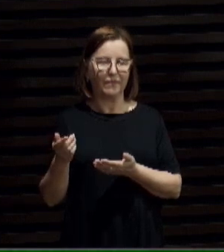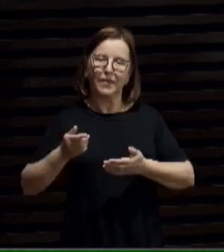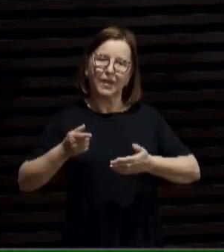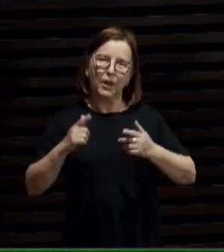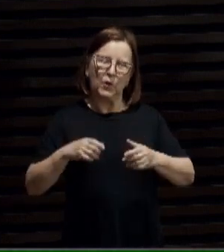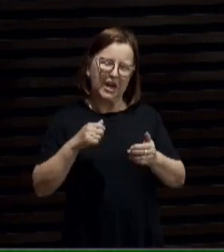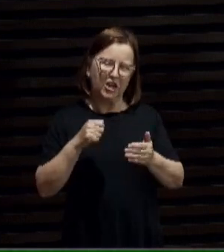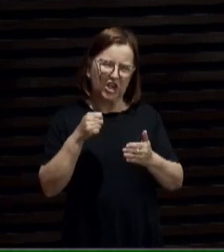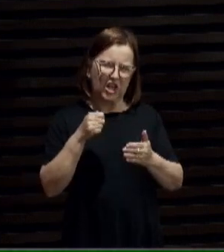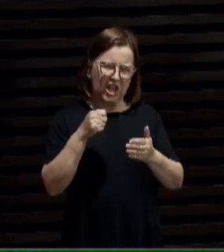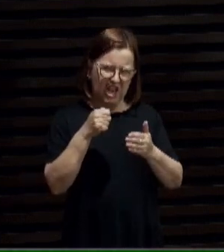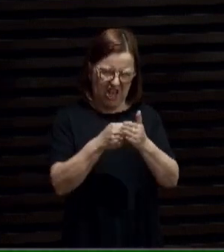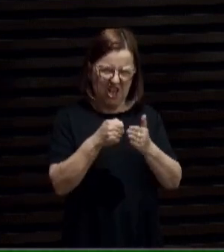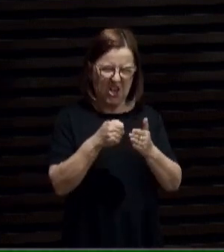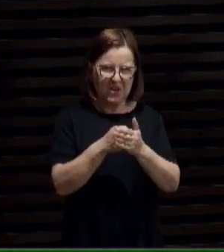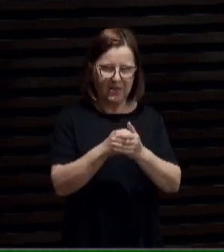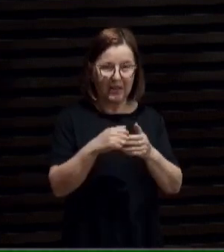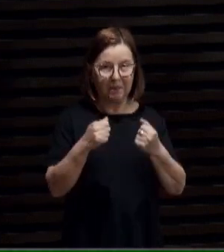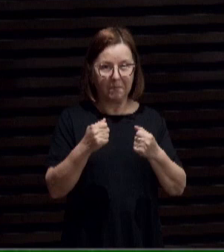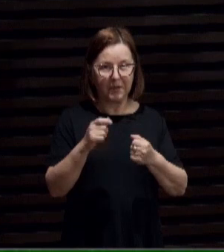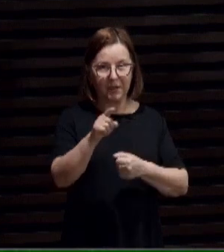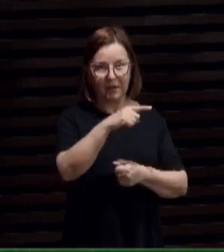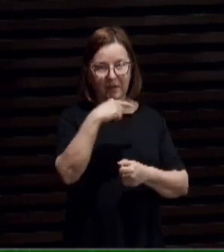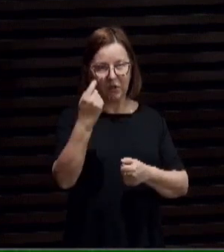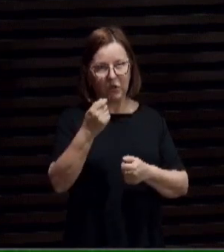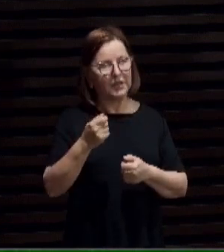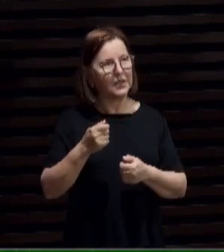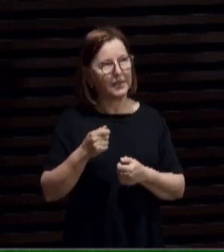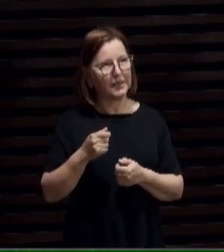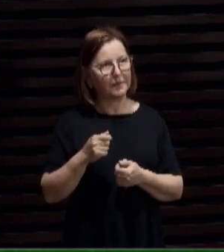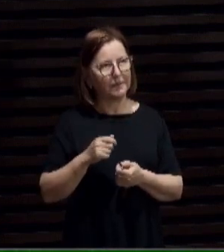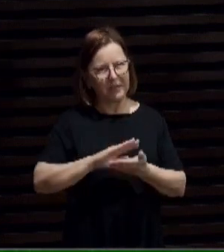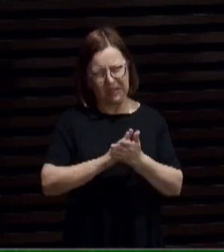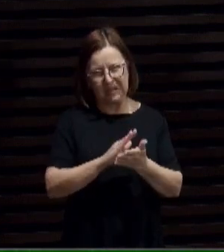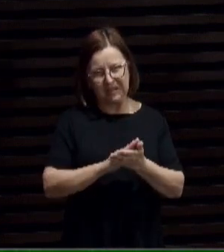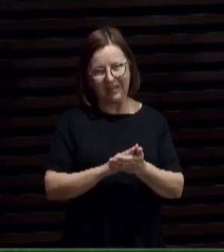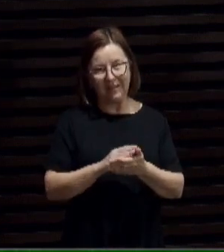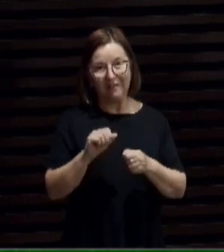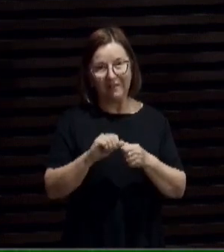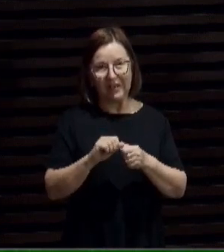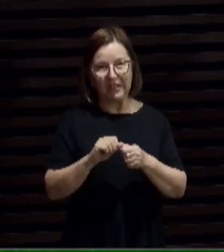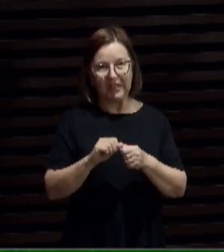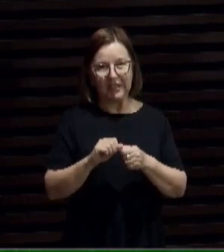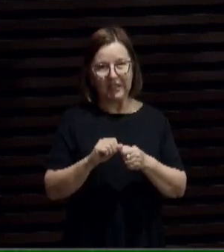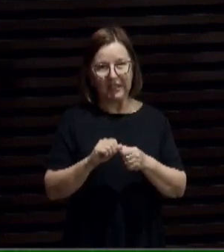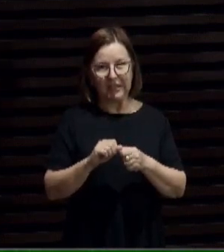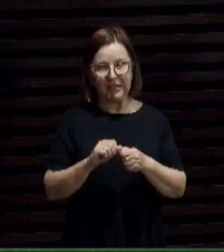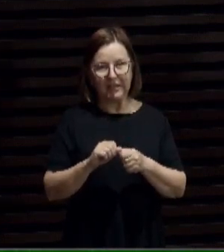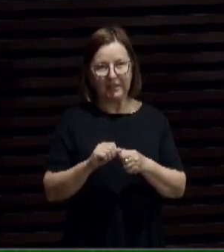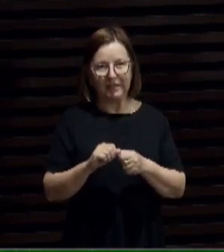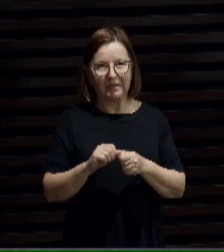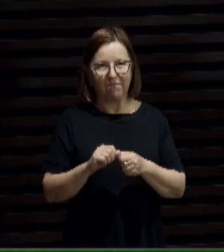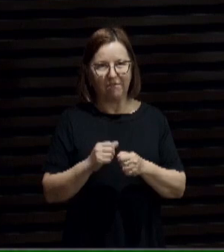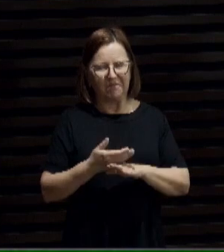tem que nos derrotar. Ele tem que nos fazer esvaziar a nossa arrogância. Pedro disse,